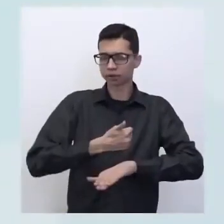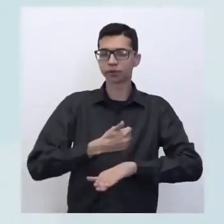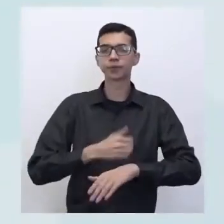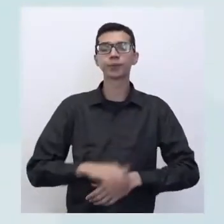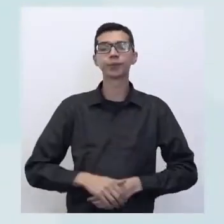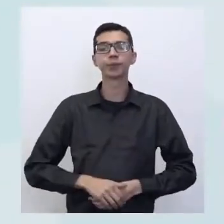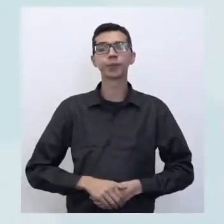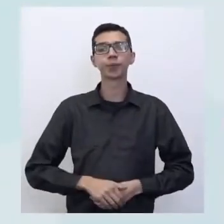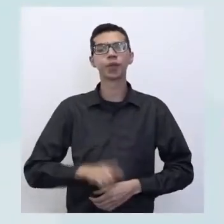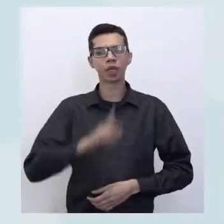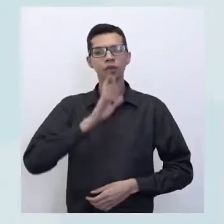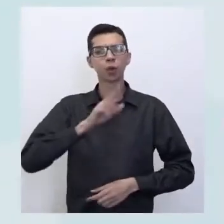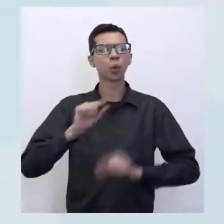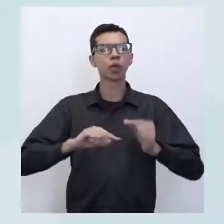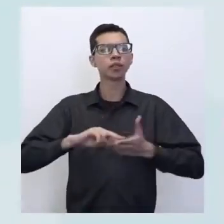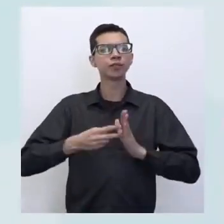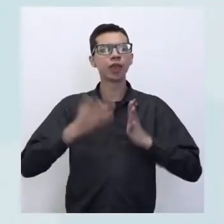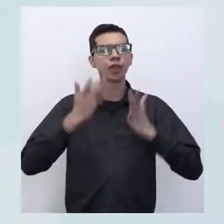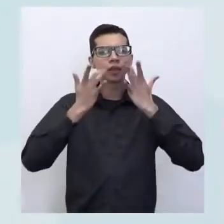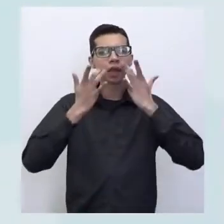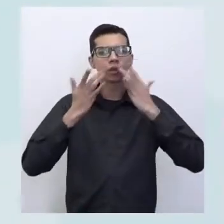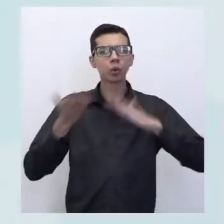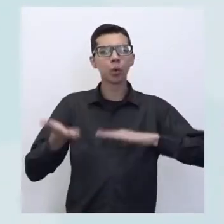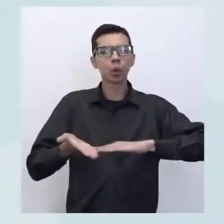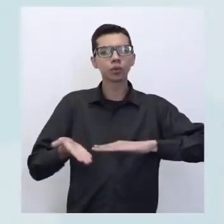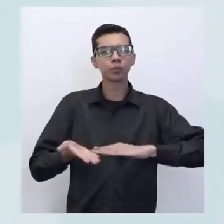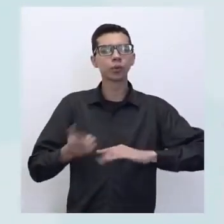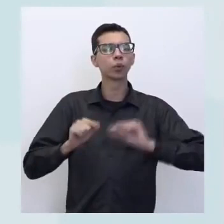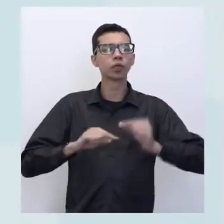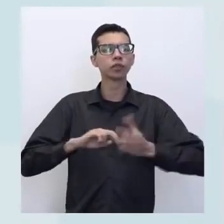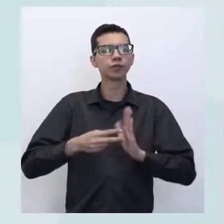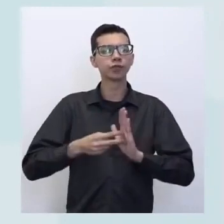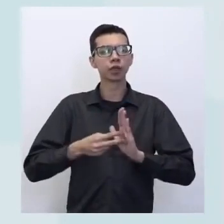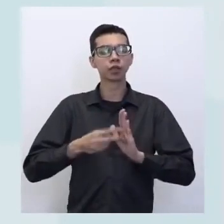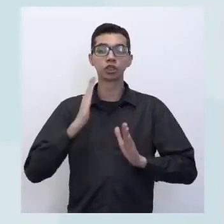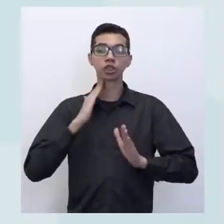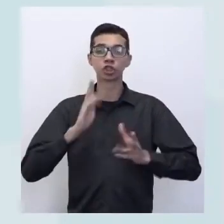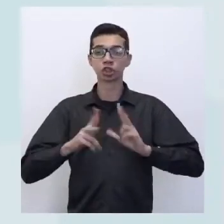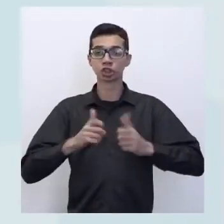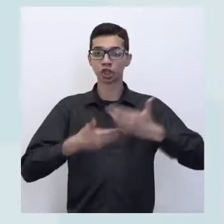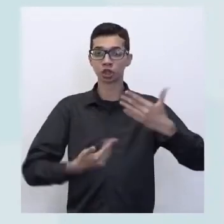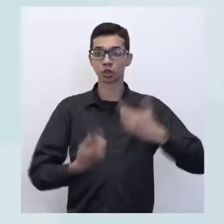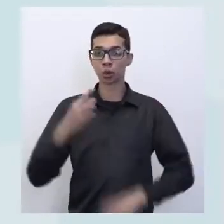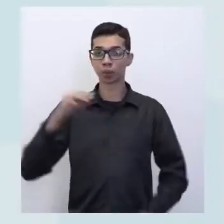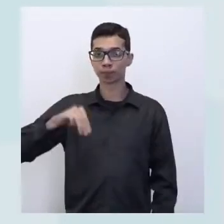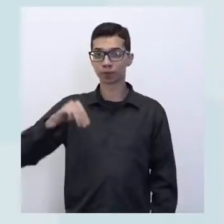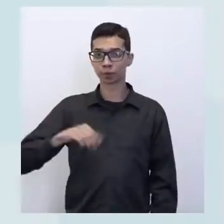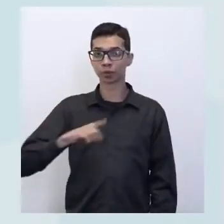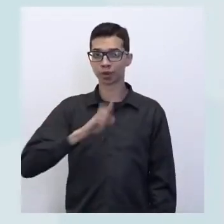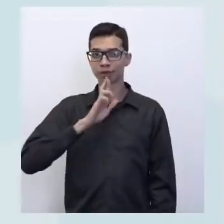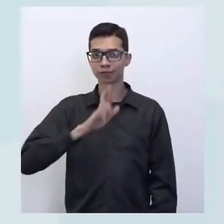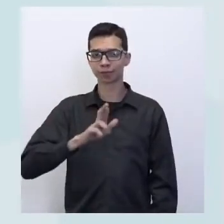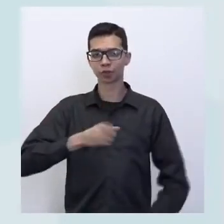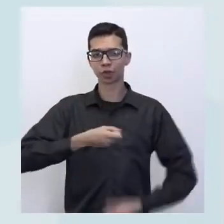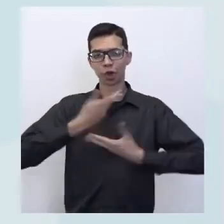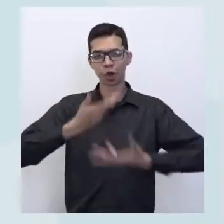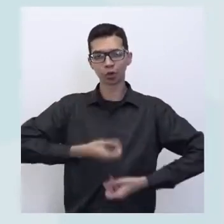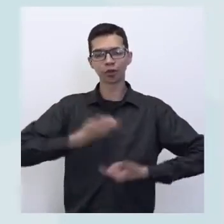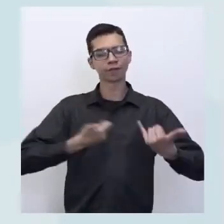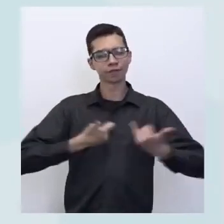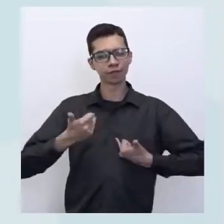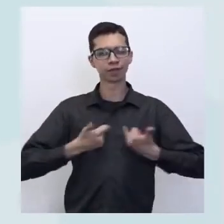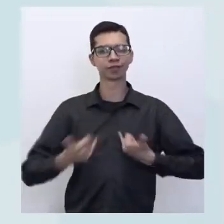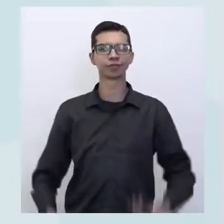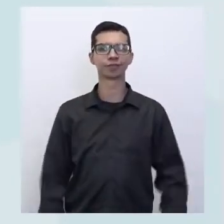teatro contemporâneo? Quais os elementos que compõem o teatro contemporâneo? Vou dar 1 minuto para vocês contarem aqui para mim e para a professora